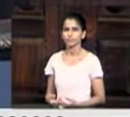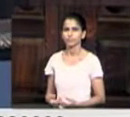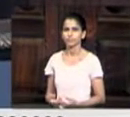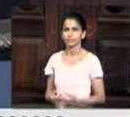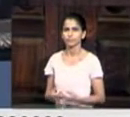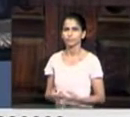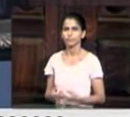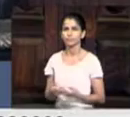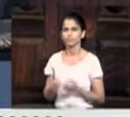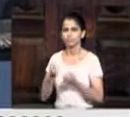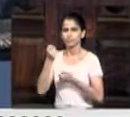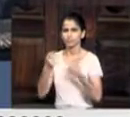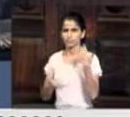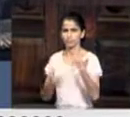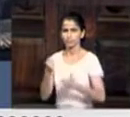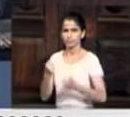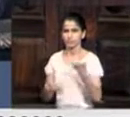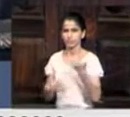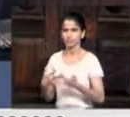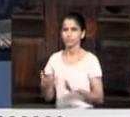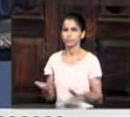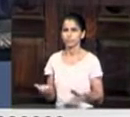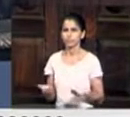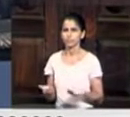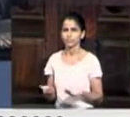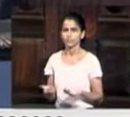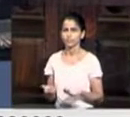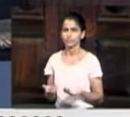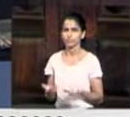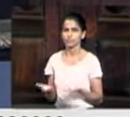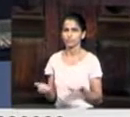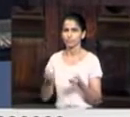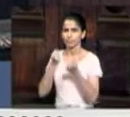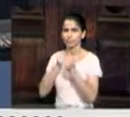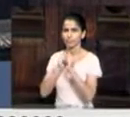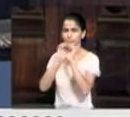dar satisfação, prestar uma satisfação